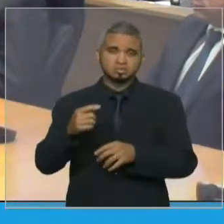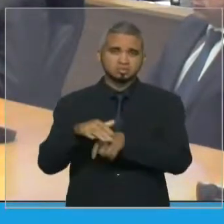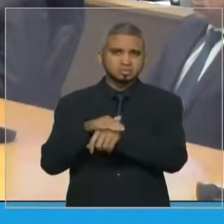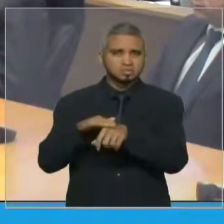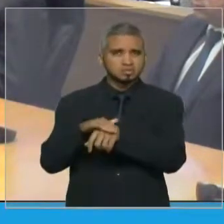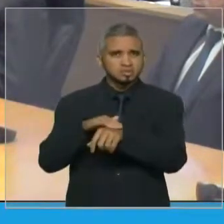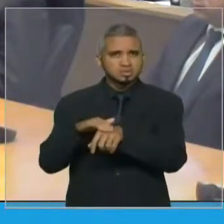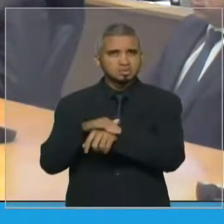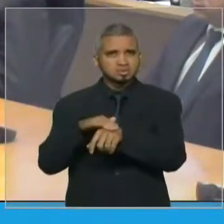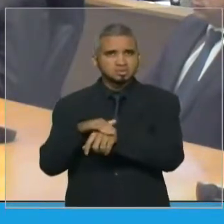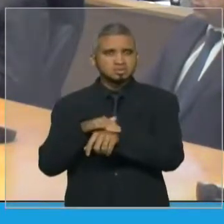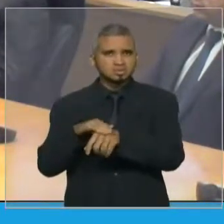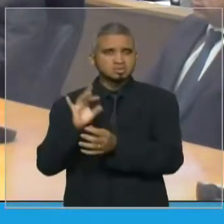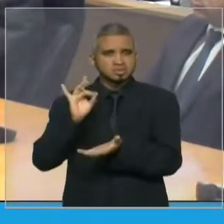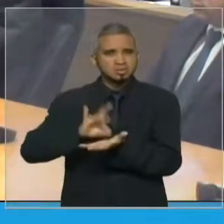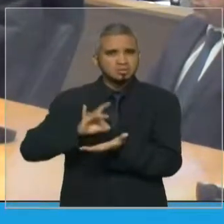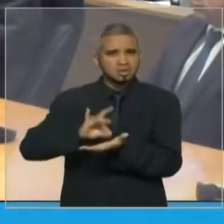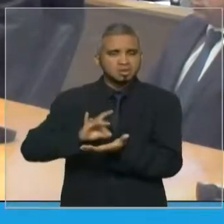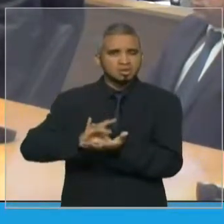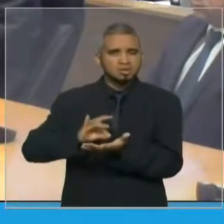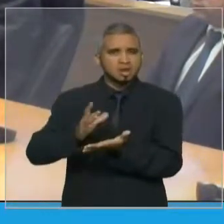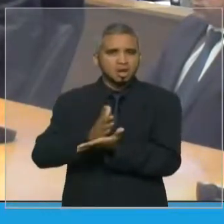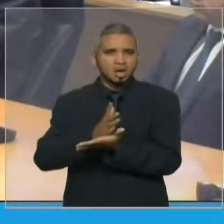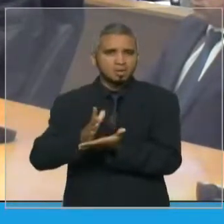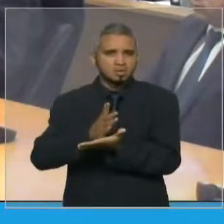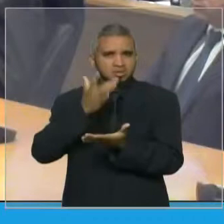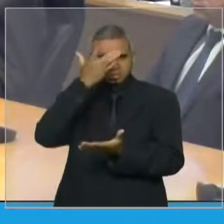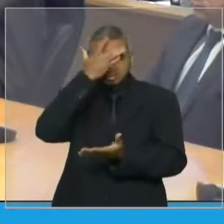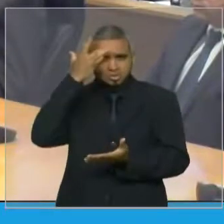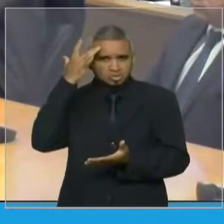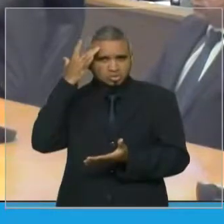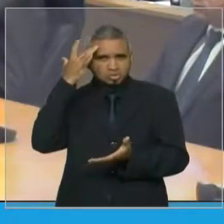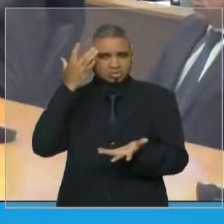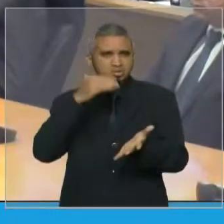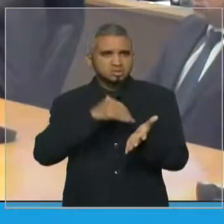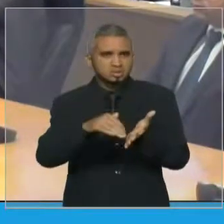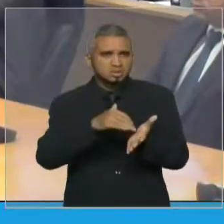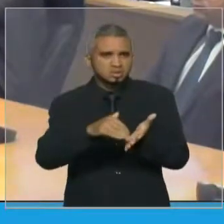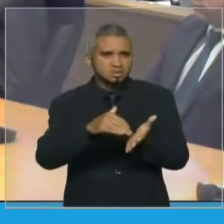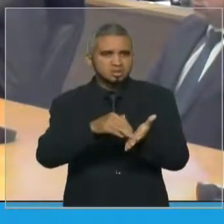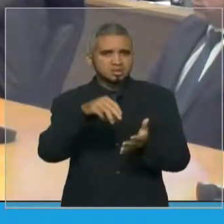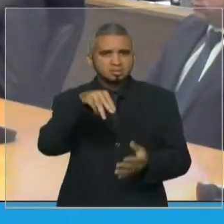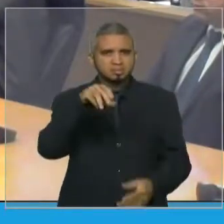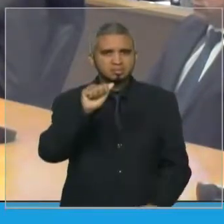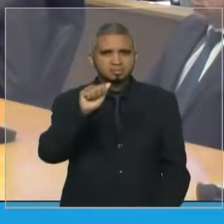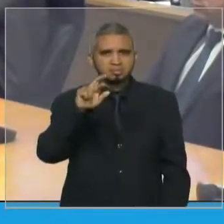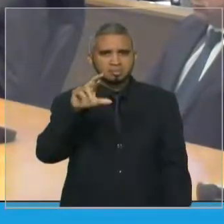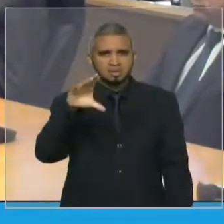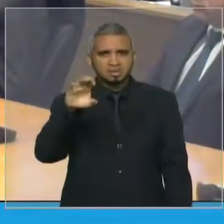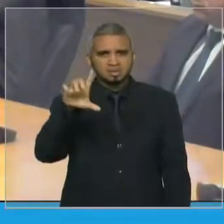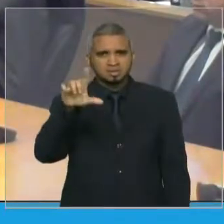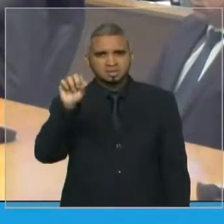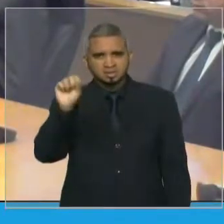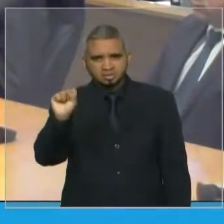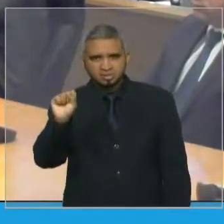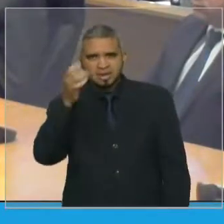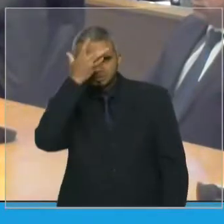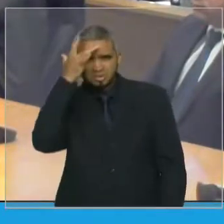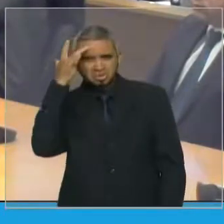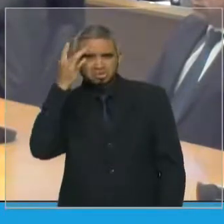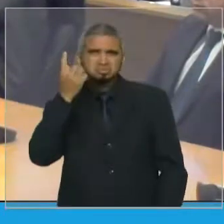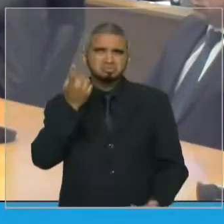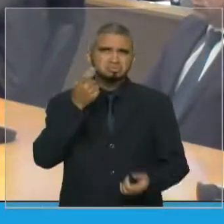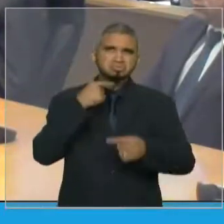realmente algumas pessoas podem, secretário Marcelo, ficar intrigadas pela homenagem à Receita,